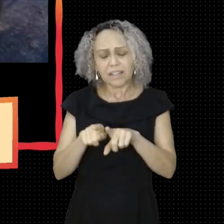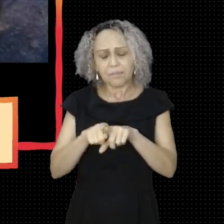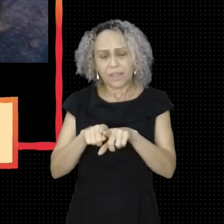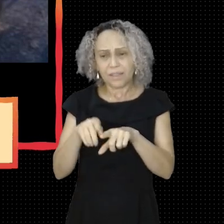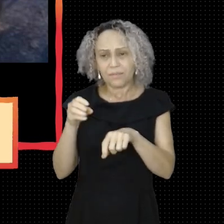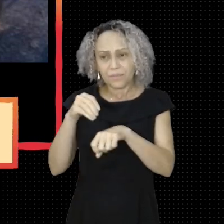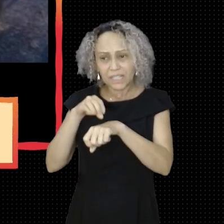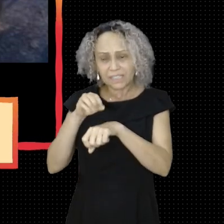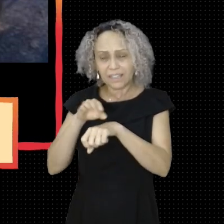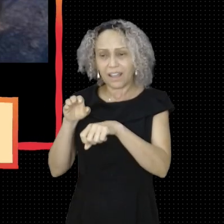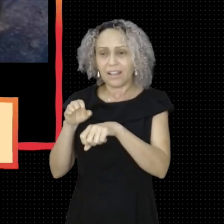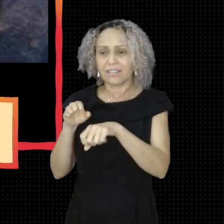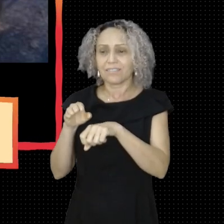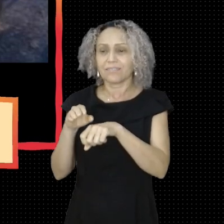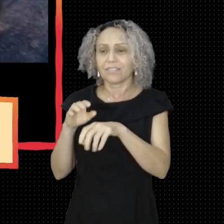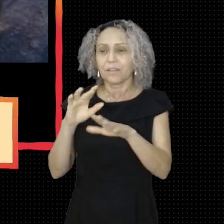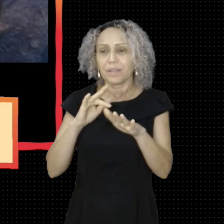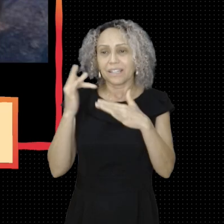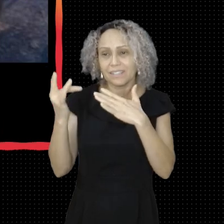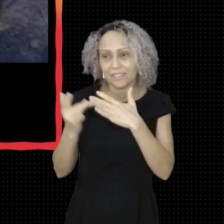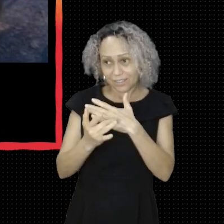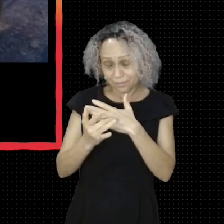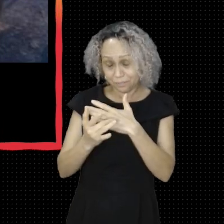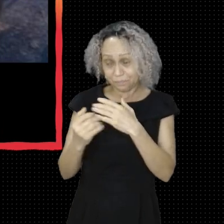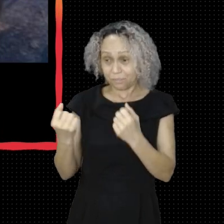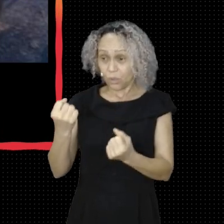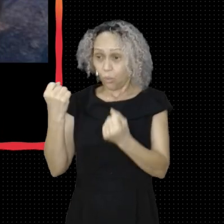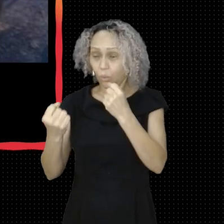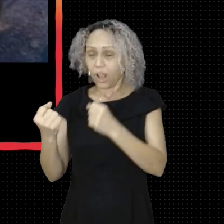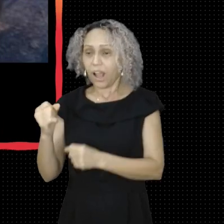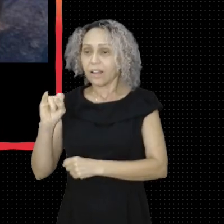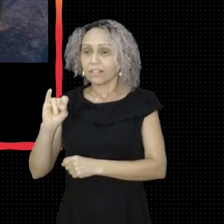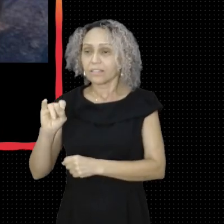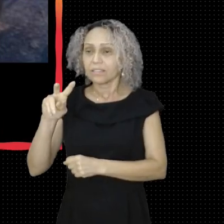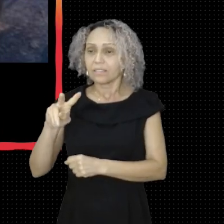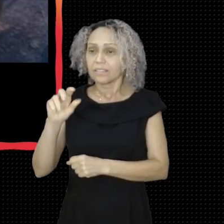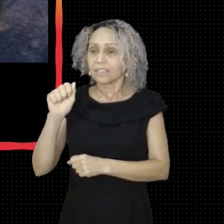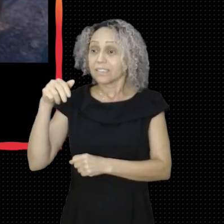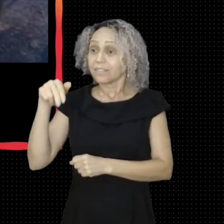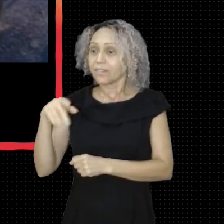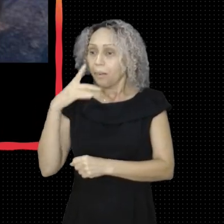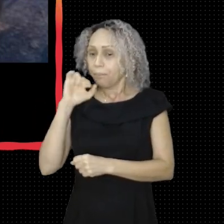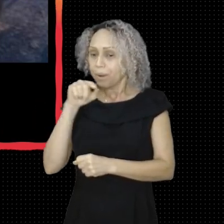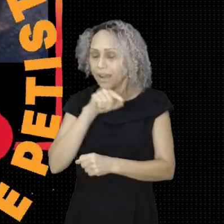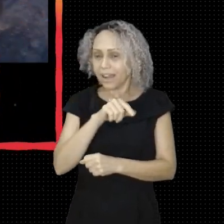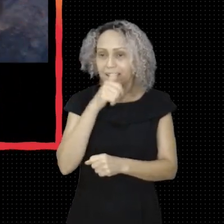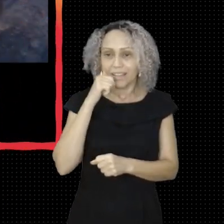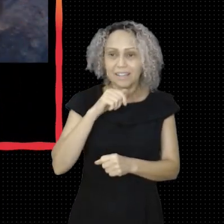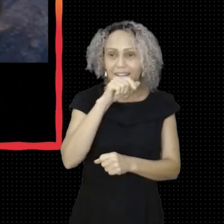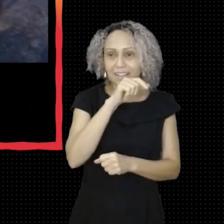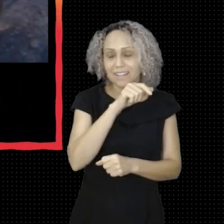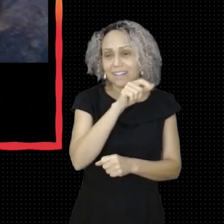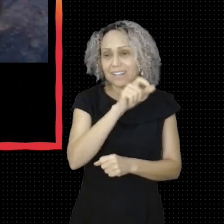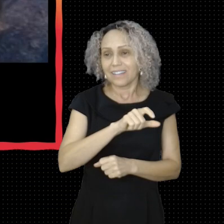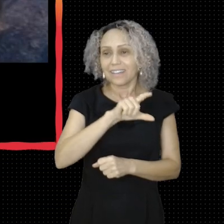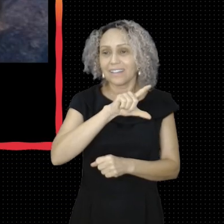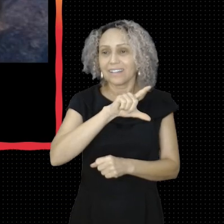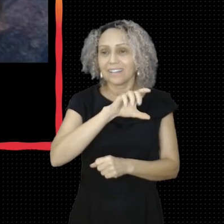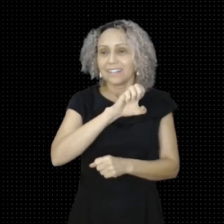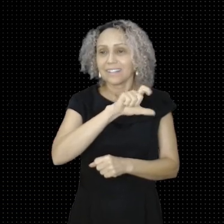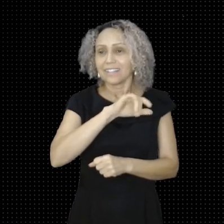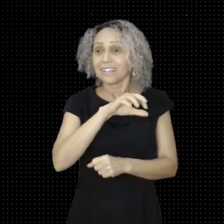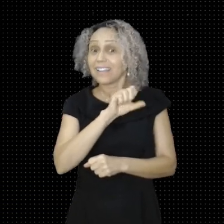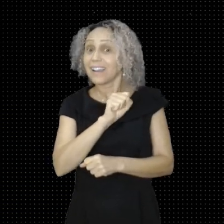@PT Brasil em todas elas. O carro do seu Ivan, pai da Elisa, merece o selo VIPs. Veículos inegavelmente